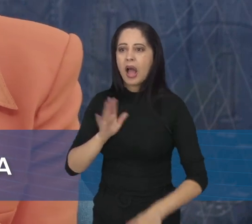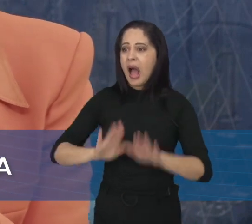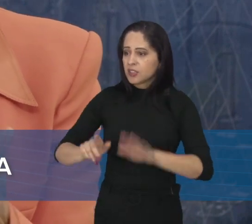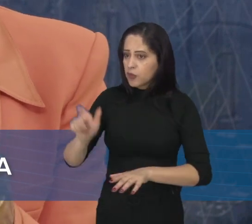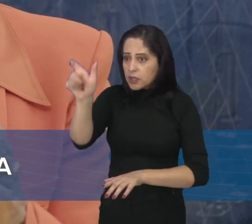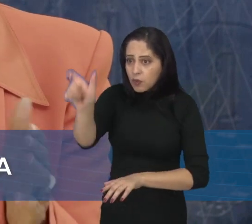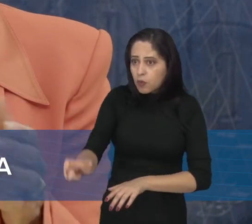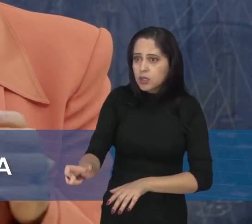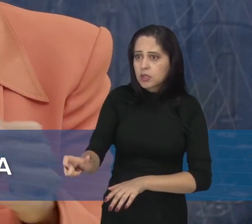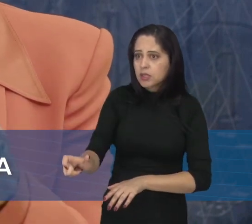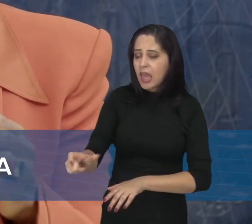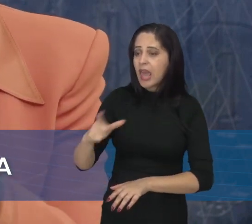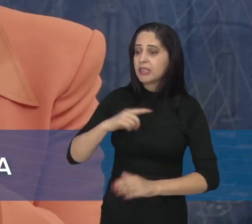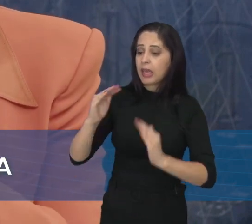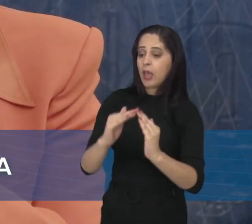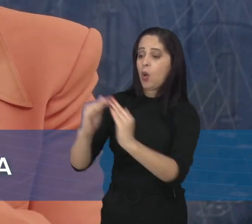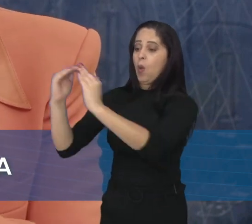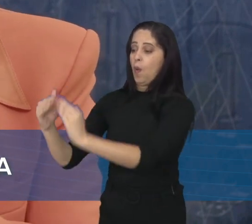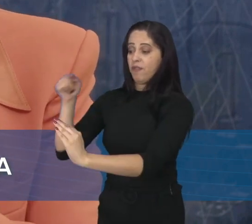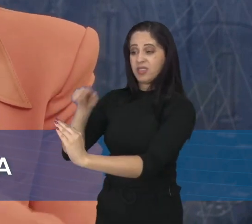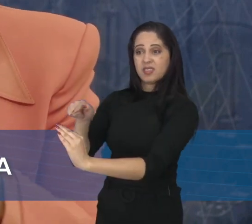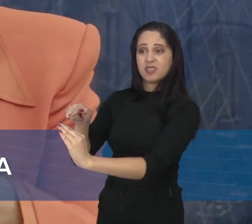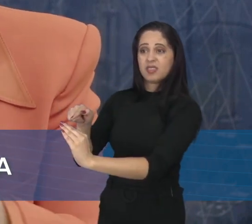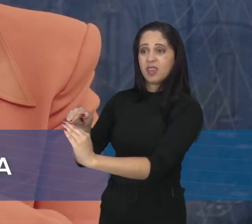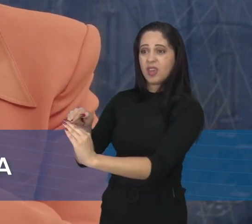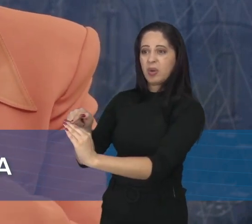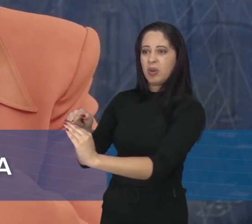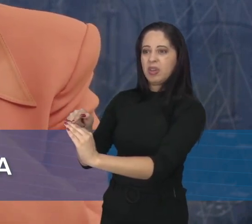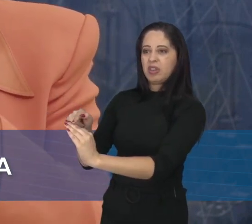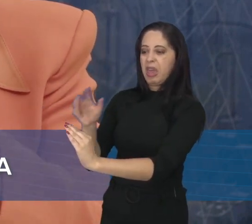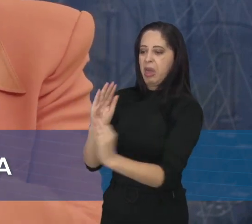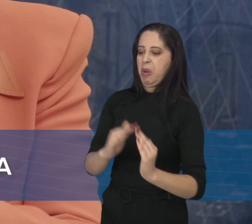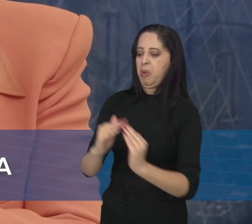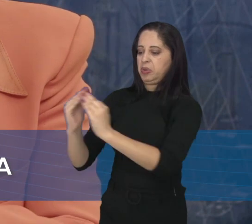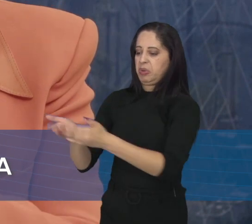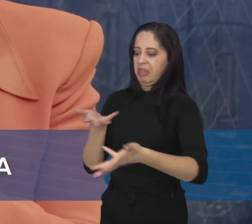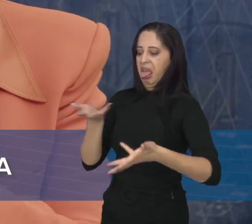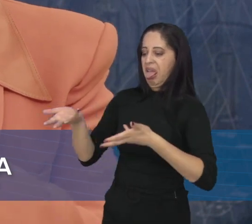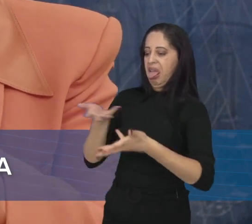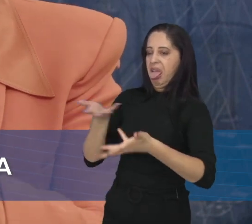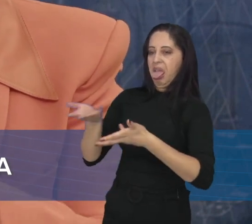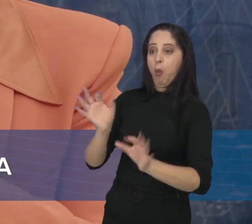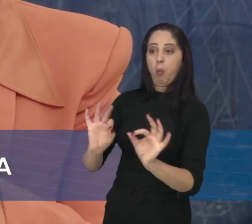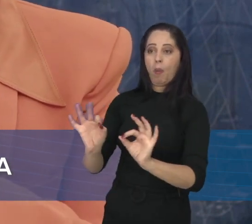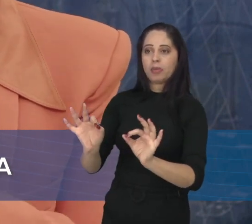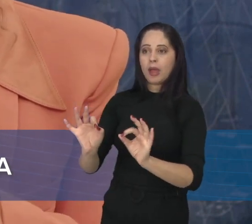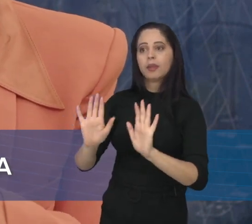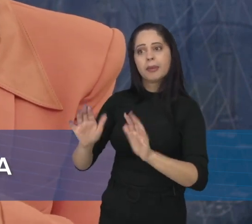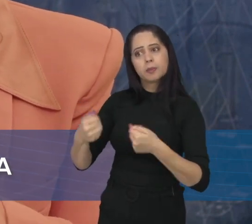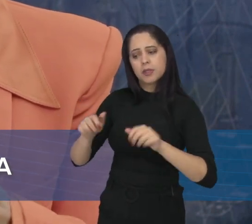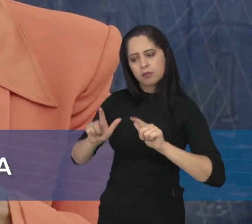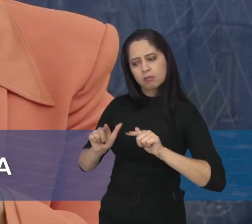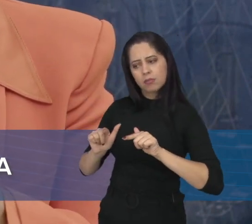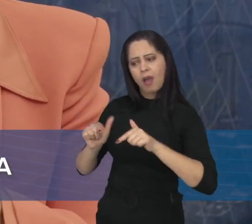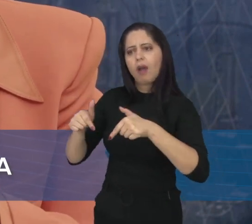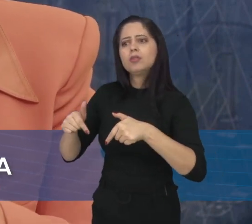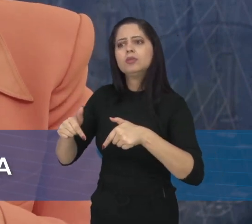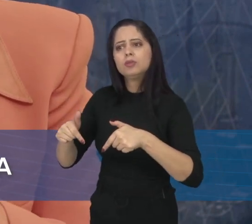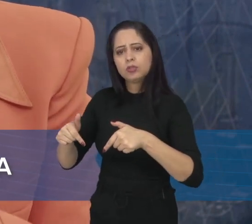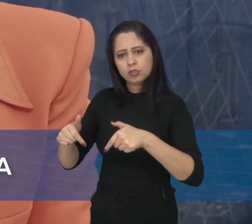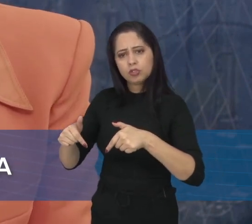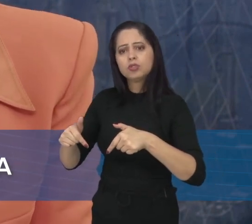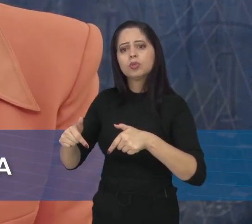tenha uma inabilidade de se relacionar, mas que a gente pode ter iniciativas pequenas, micro-iniciativas que